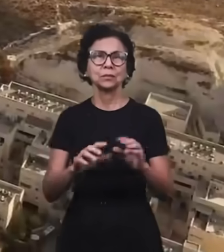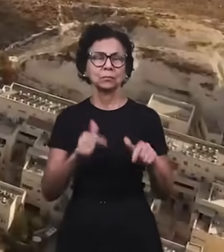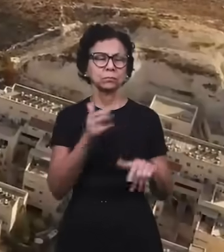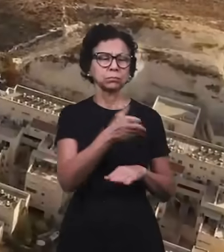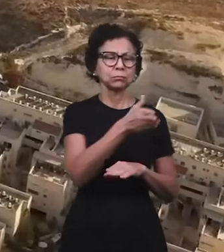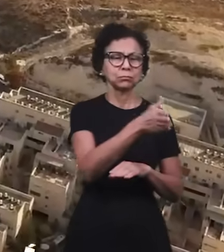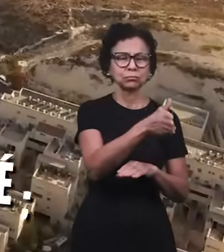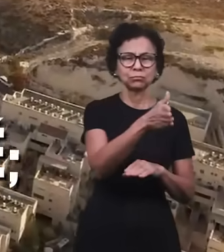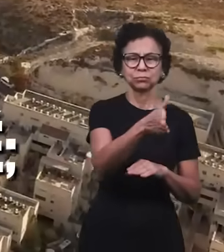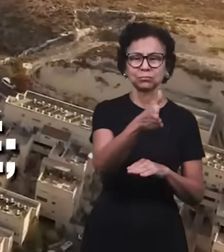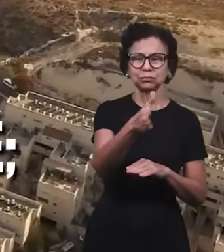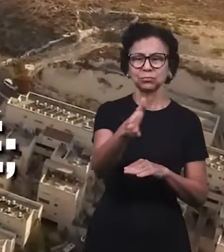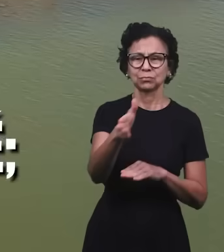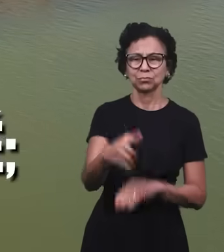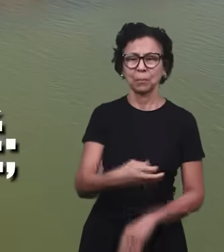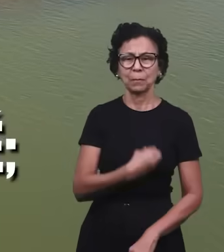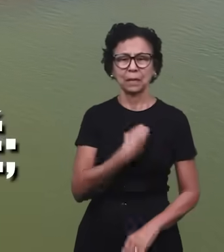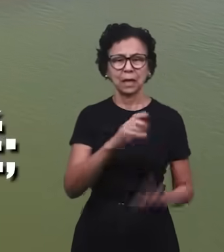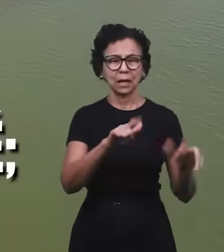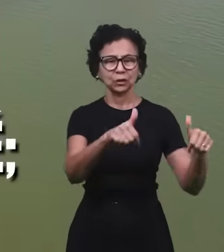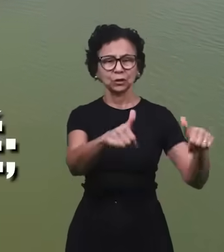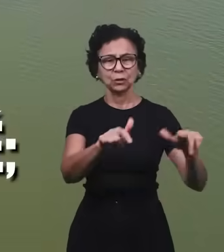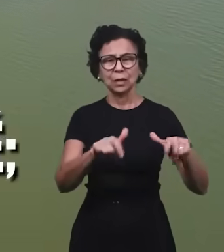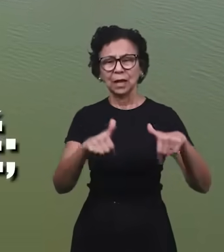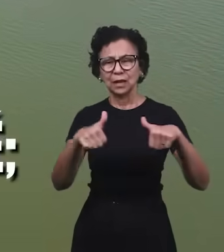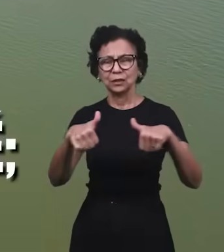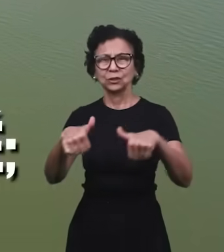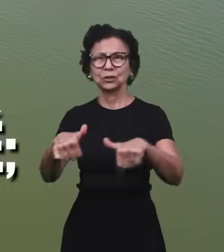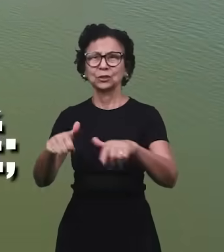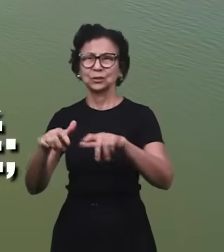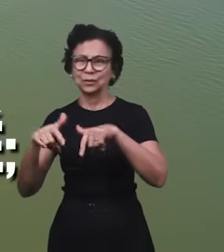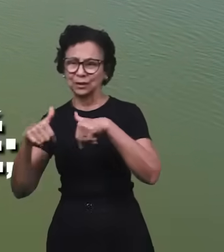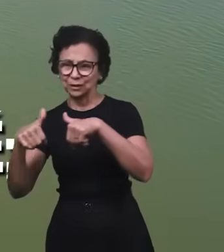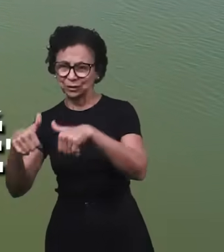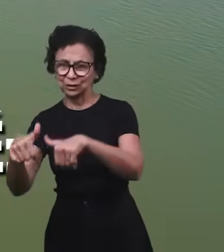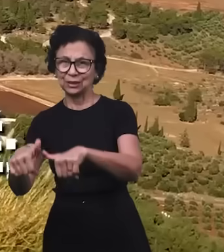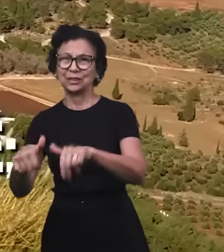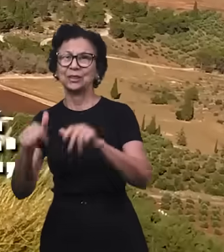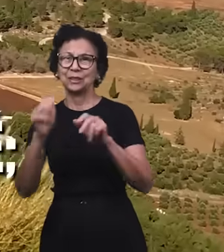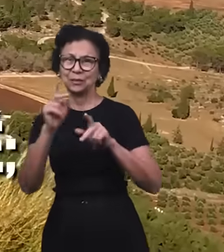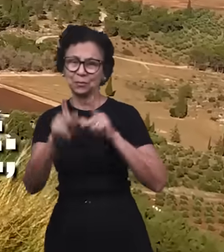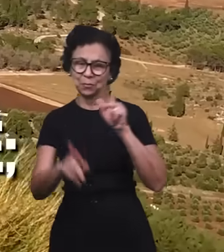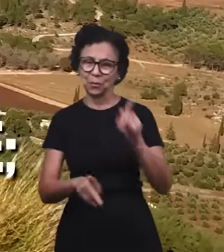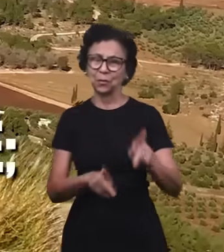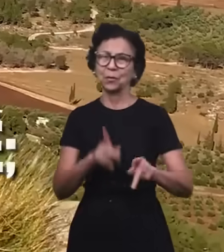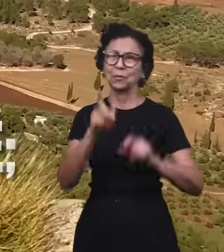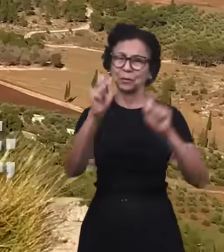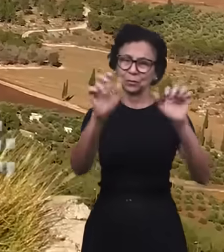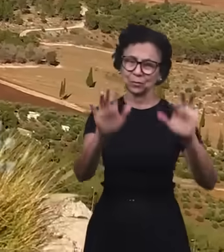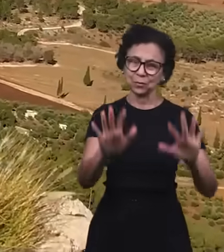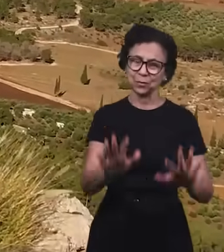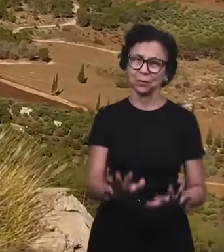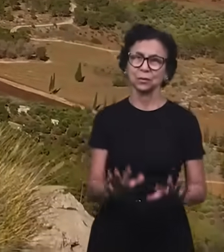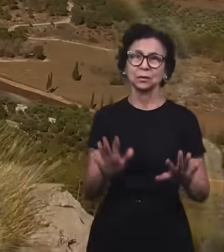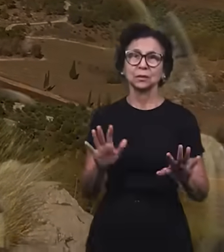Operou na Judeia, em Cafarnaum e em Nazaré.